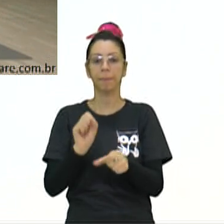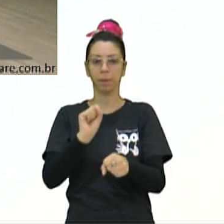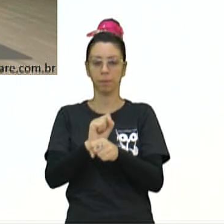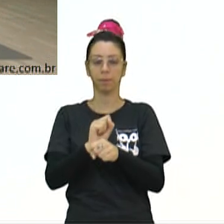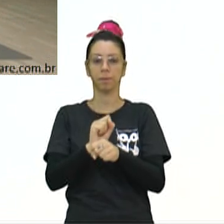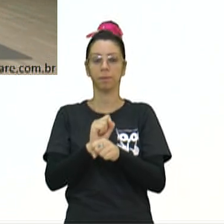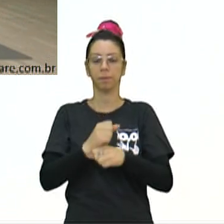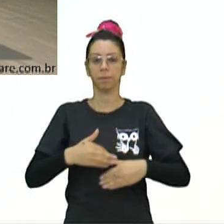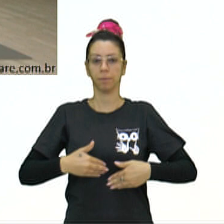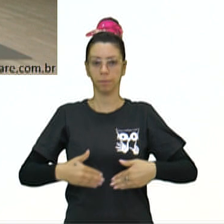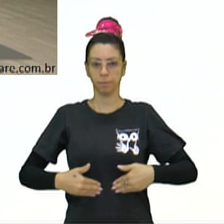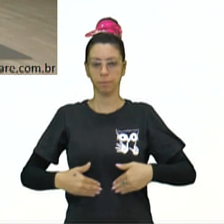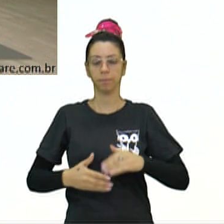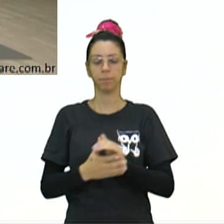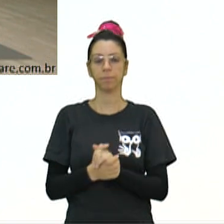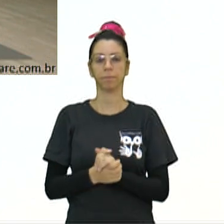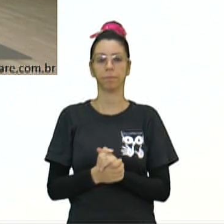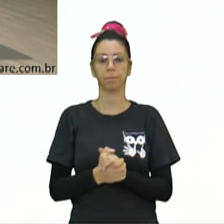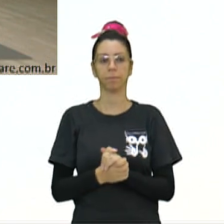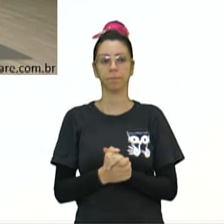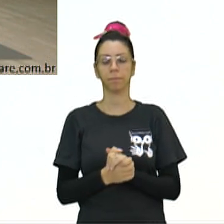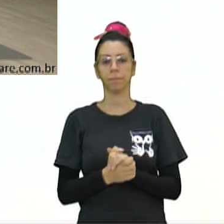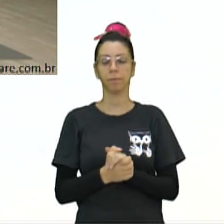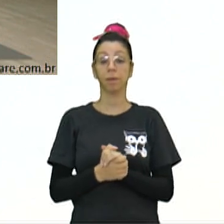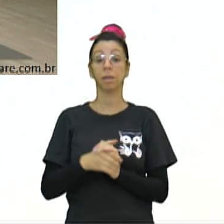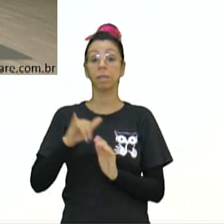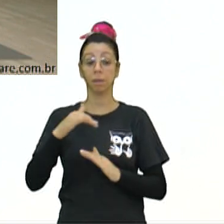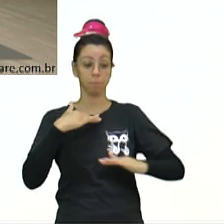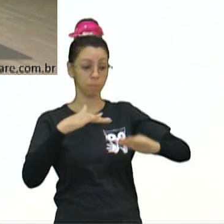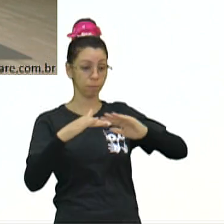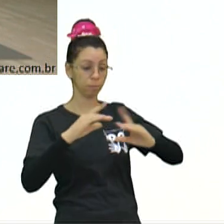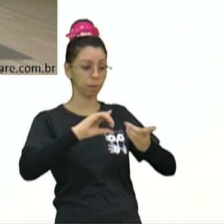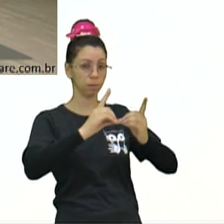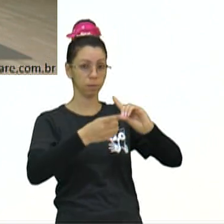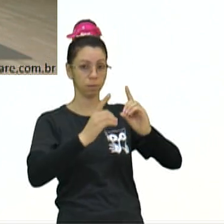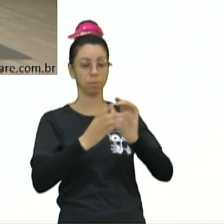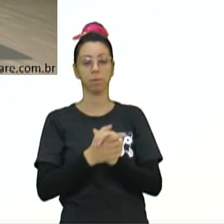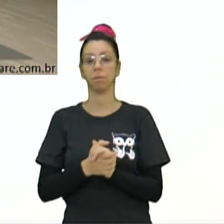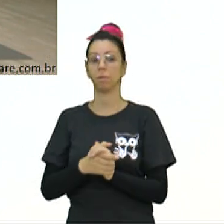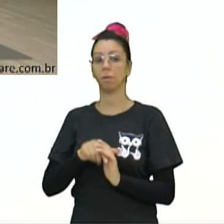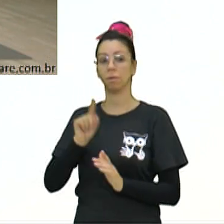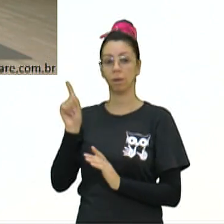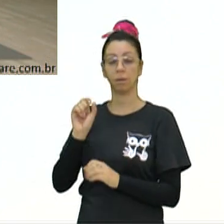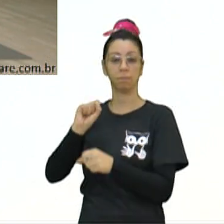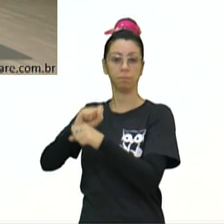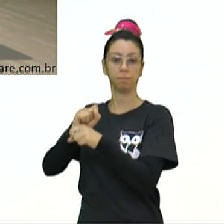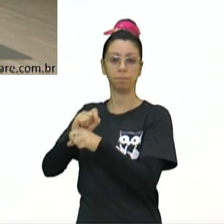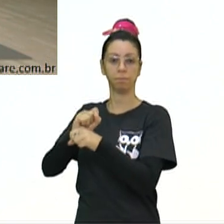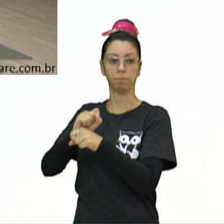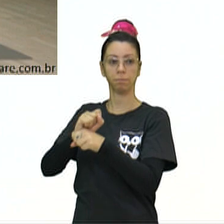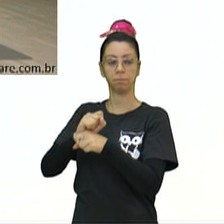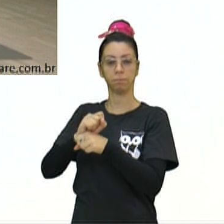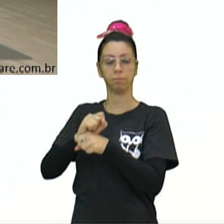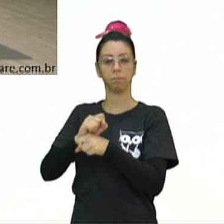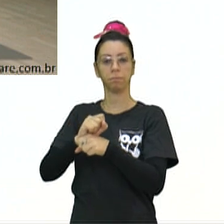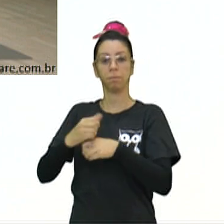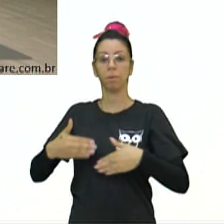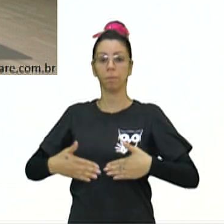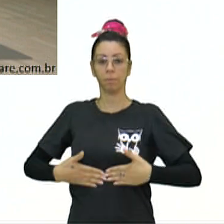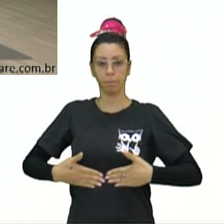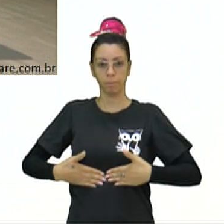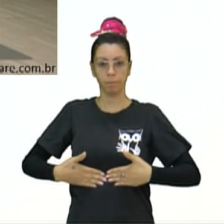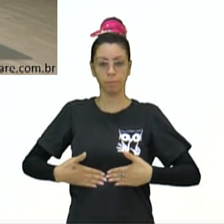é exercício em movimento, chama-se de exercício dinâmico, né? Então aqui ela está parada, ali na contração, então ela está trabalhando a região